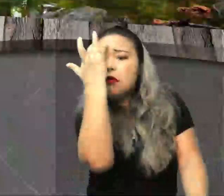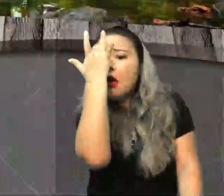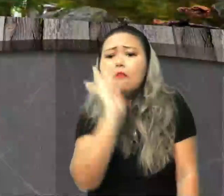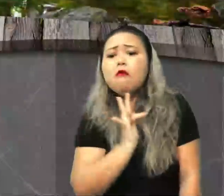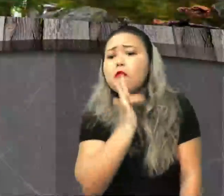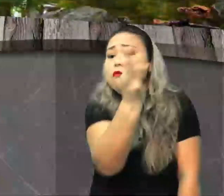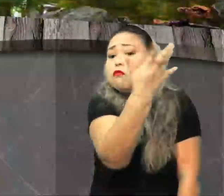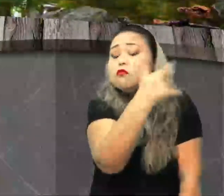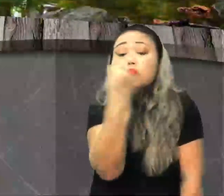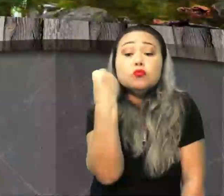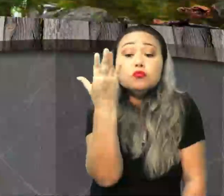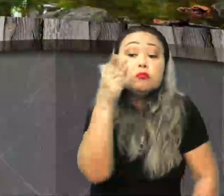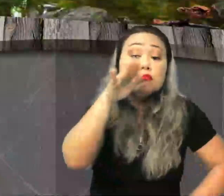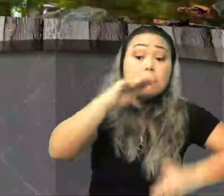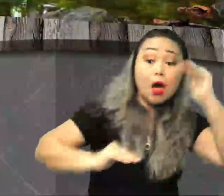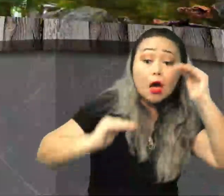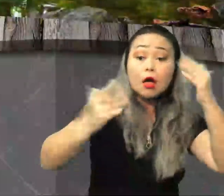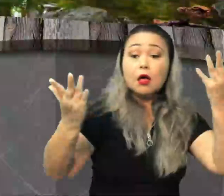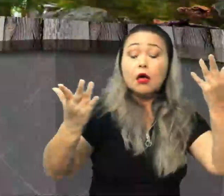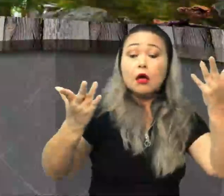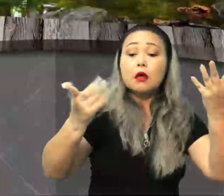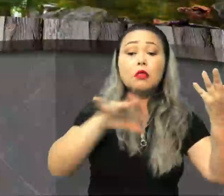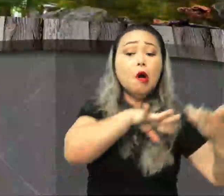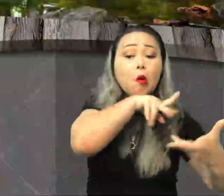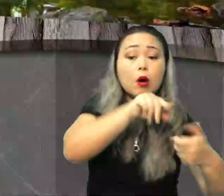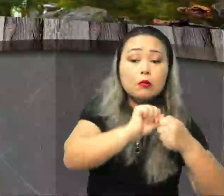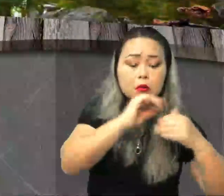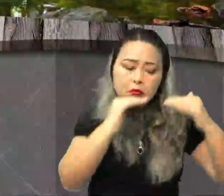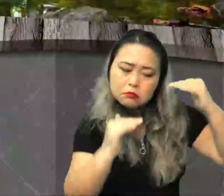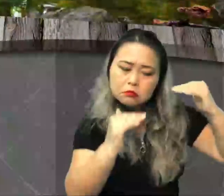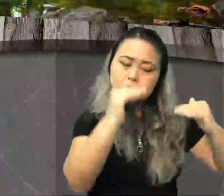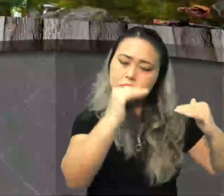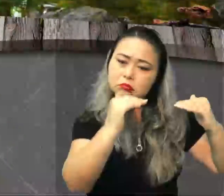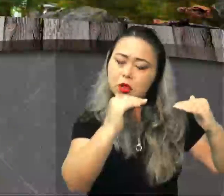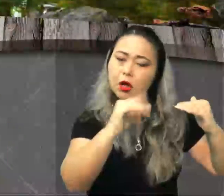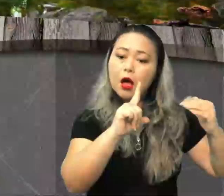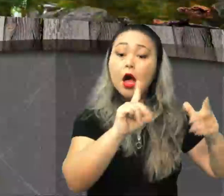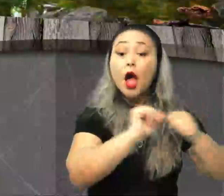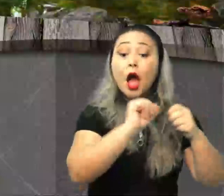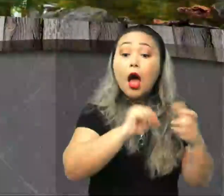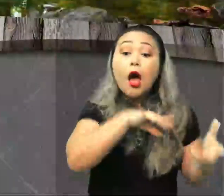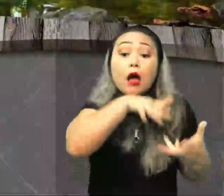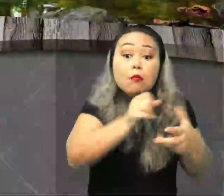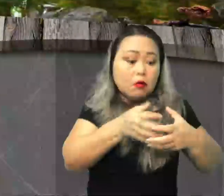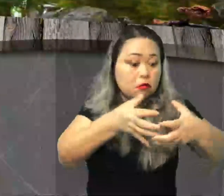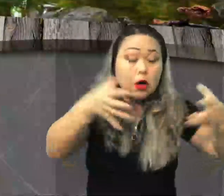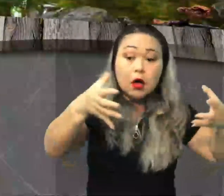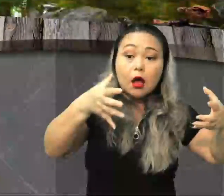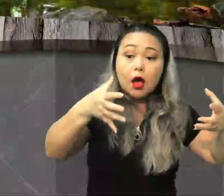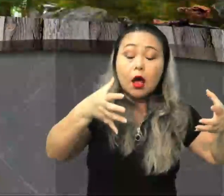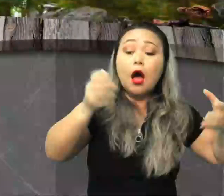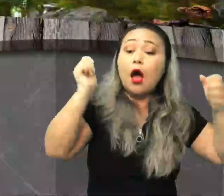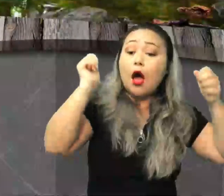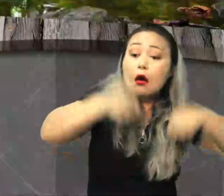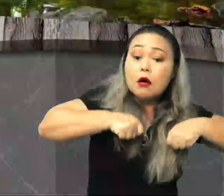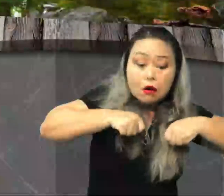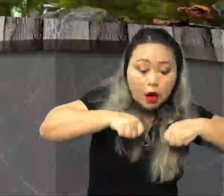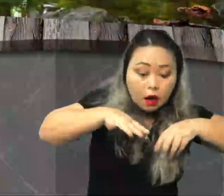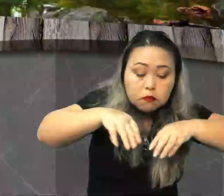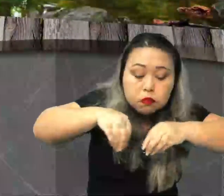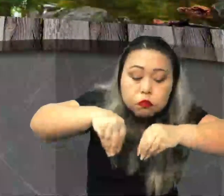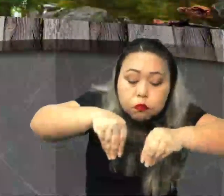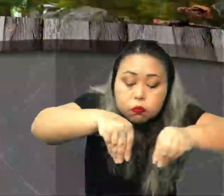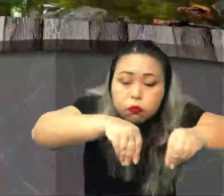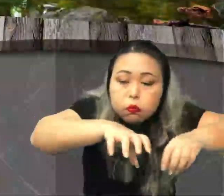vai acontecer, tá? Animais de grande porte em grande quantidade podem acabar com o solo,